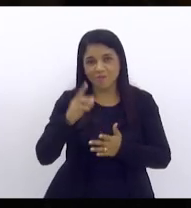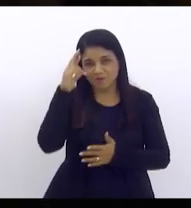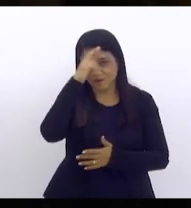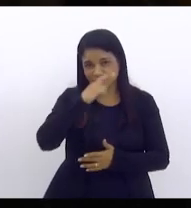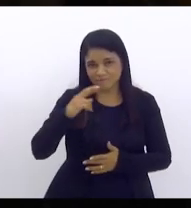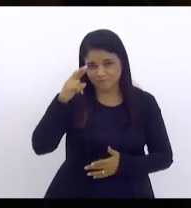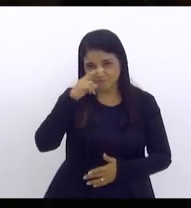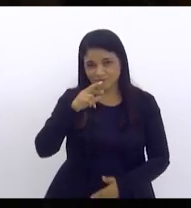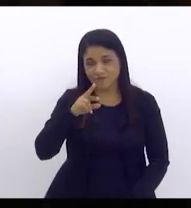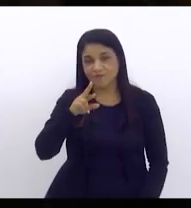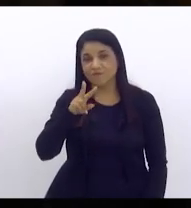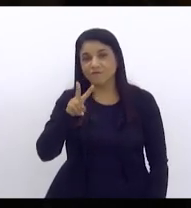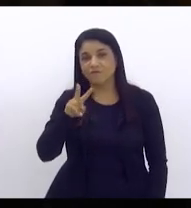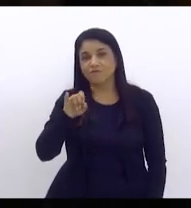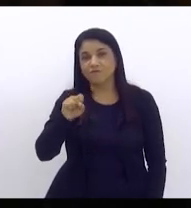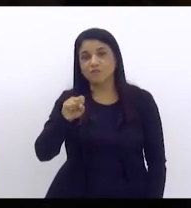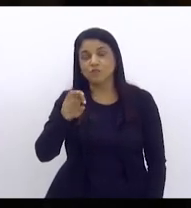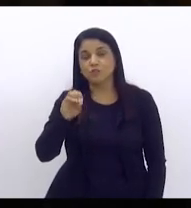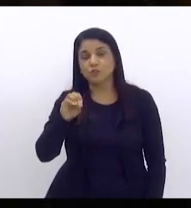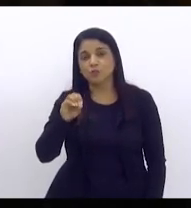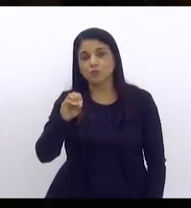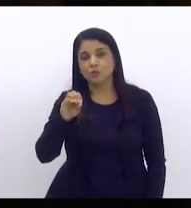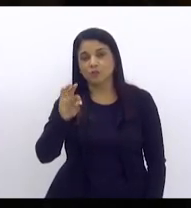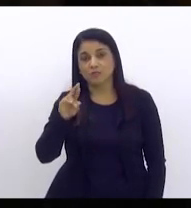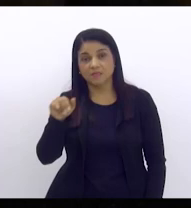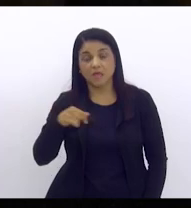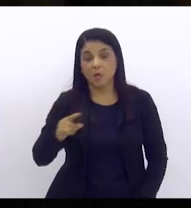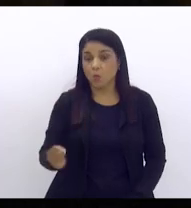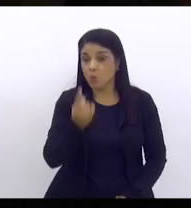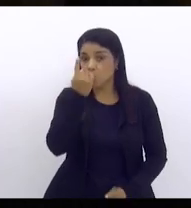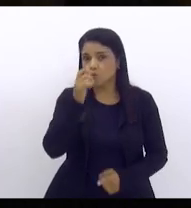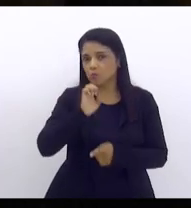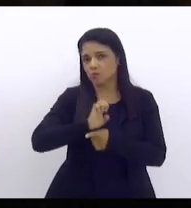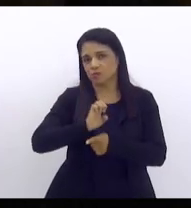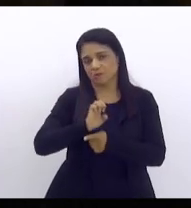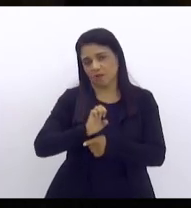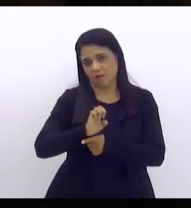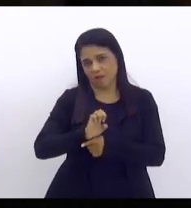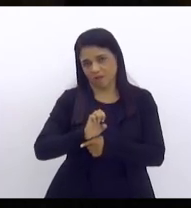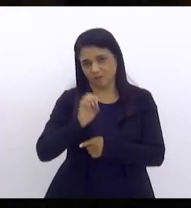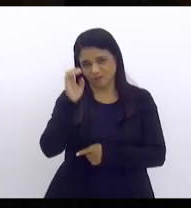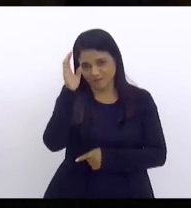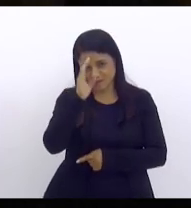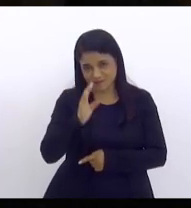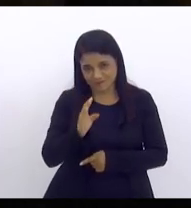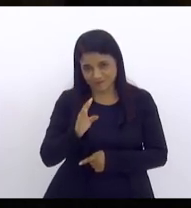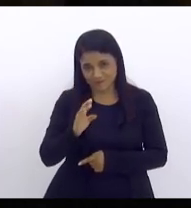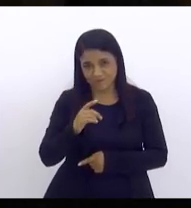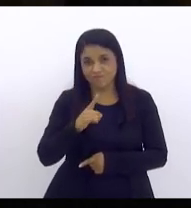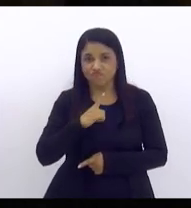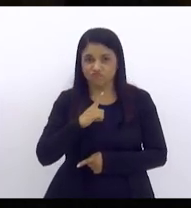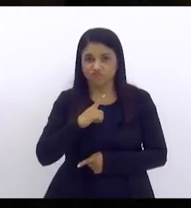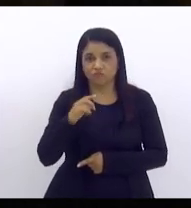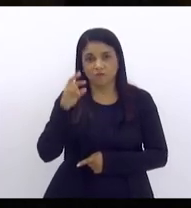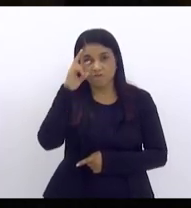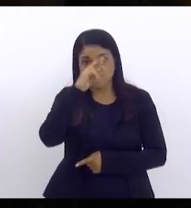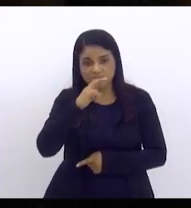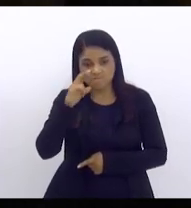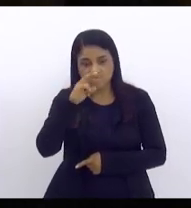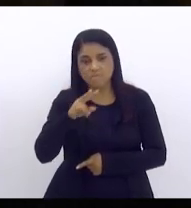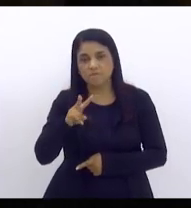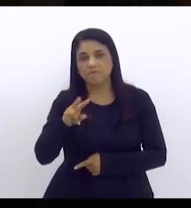o único estado do Brasil que fazia vistoria. E a vistoria aqui no